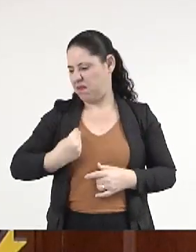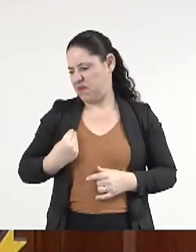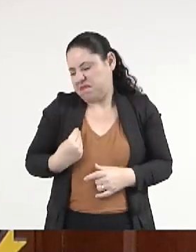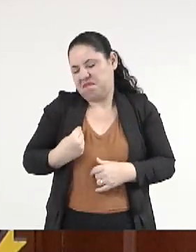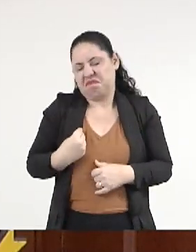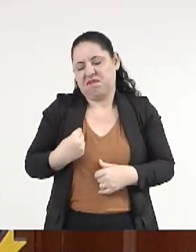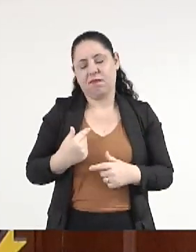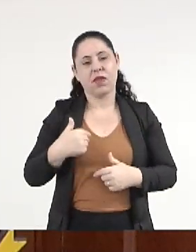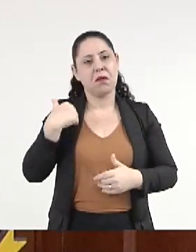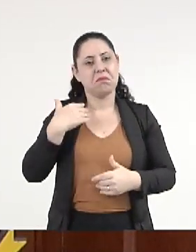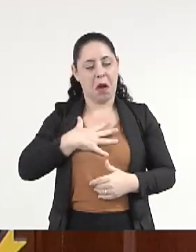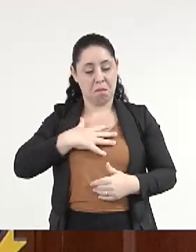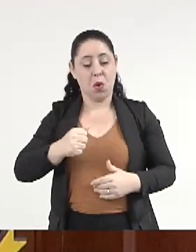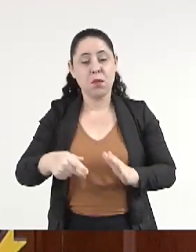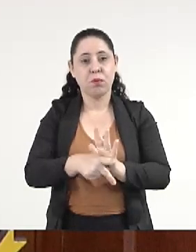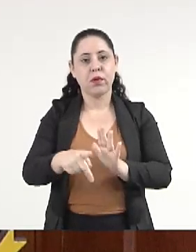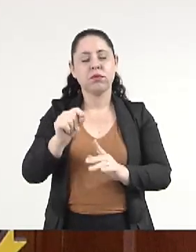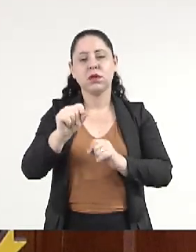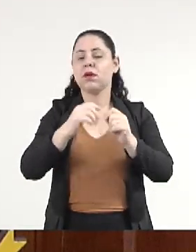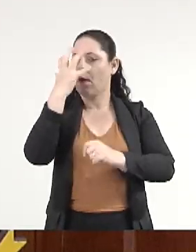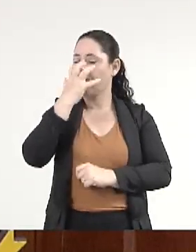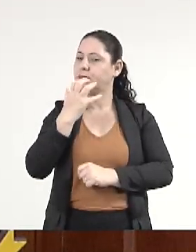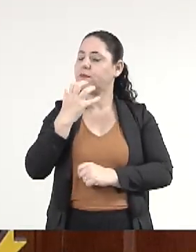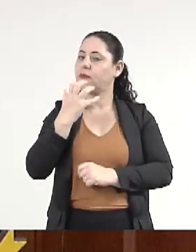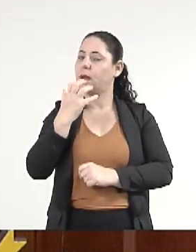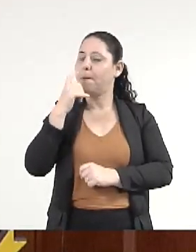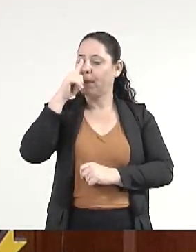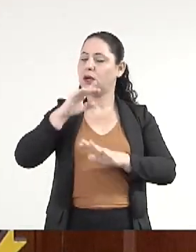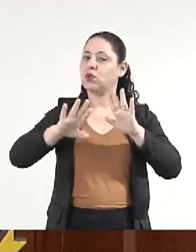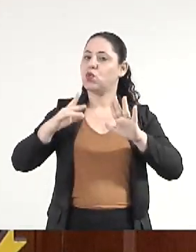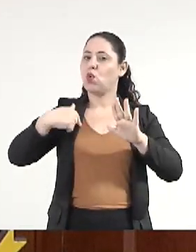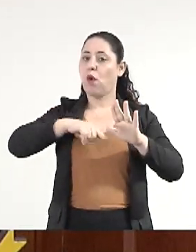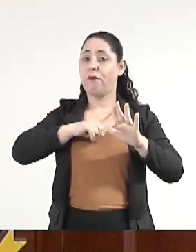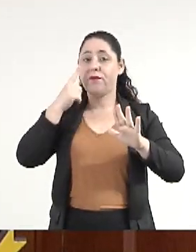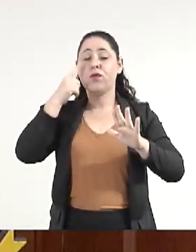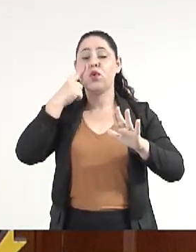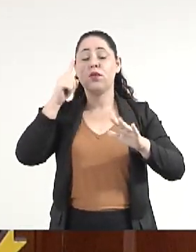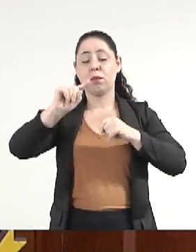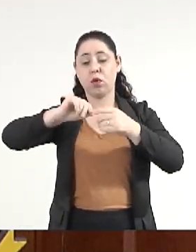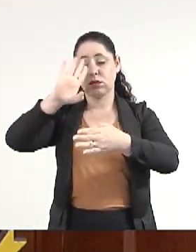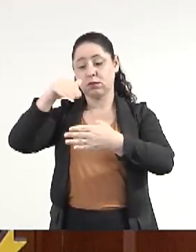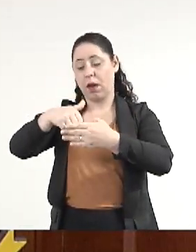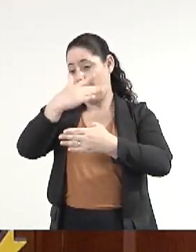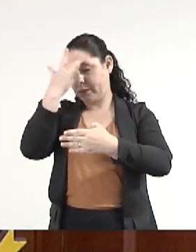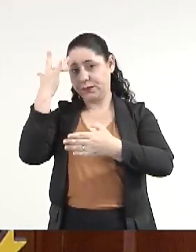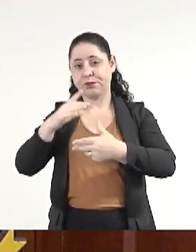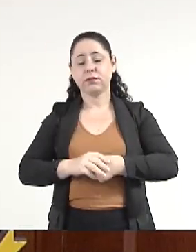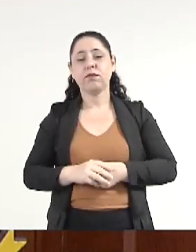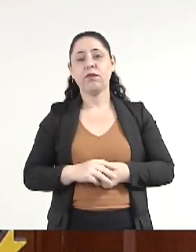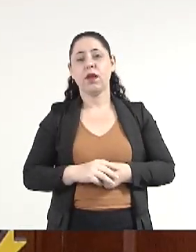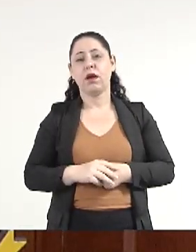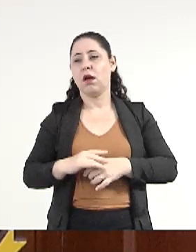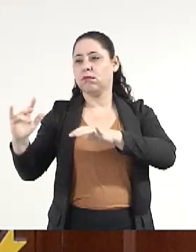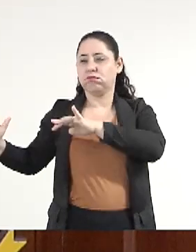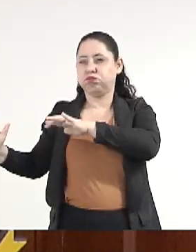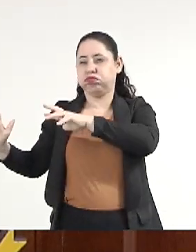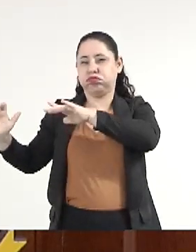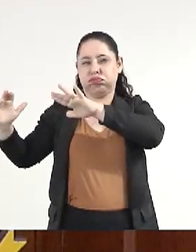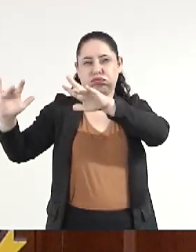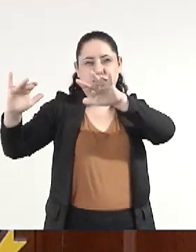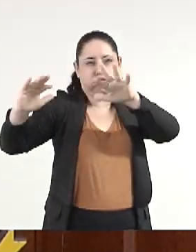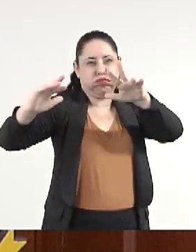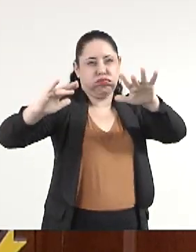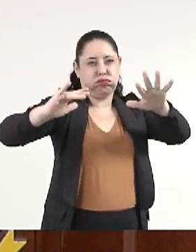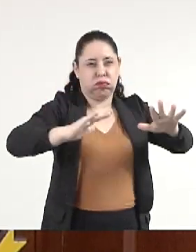próprias vidas, isso é muito sério. Nós vimos antes, logo após a eleição, pessoas que foram para a frente do quartel